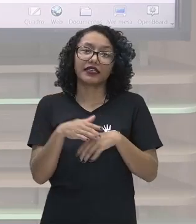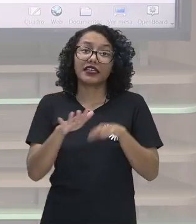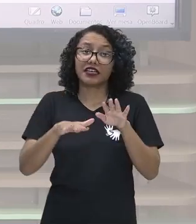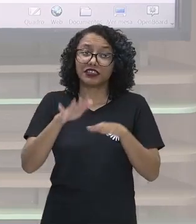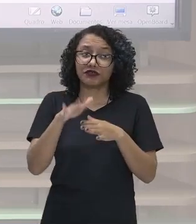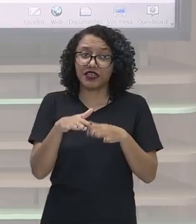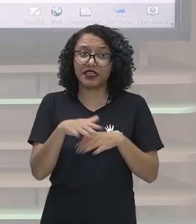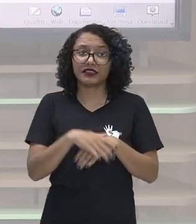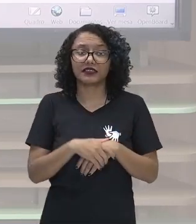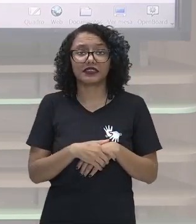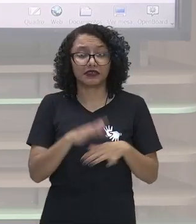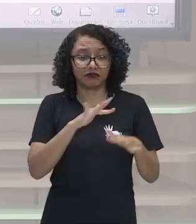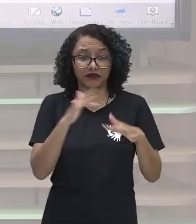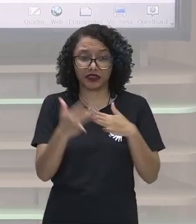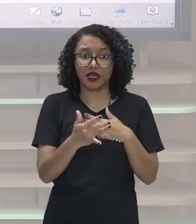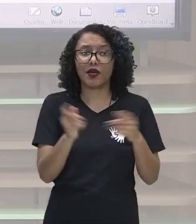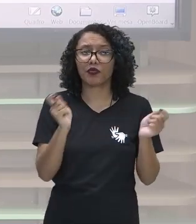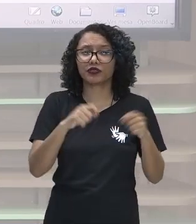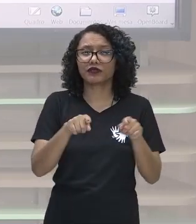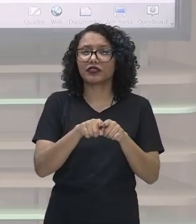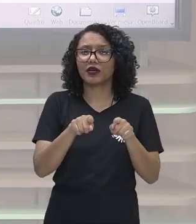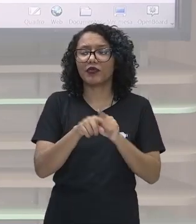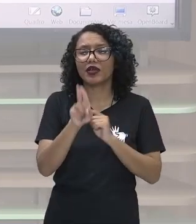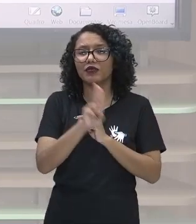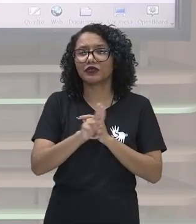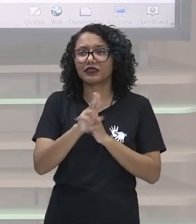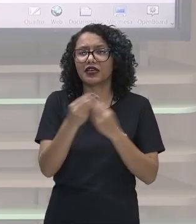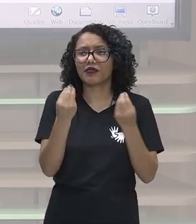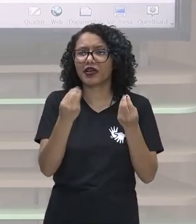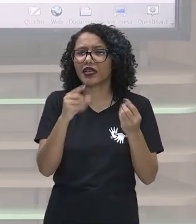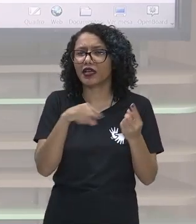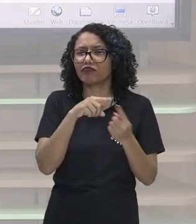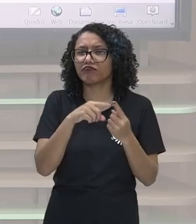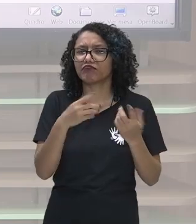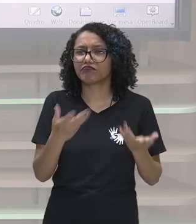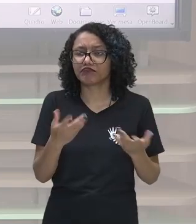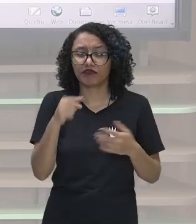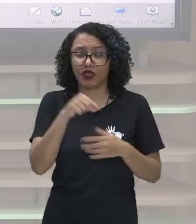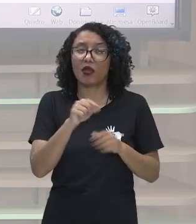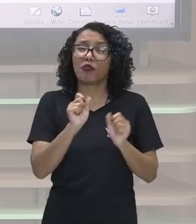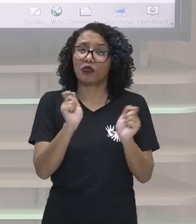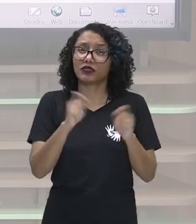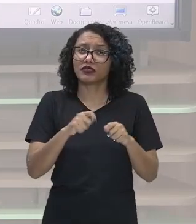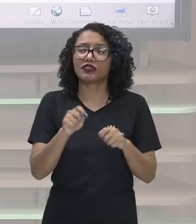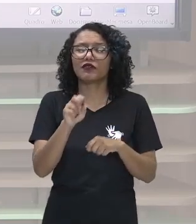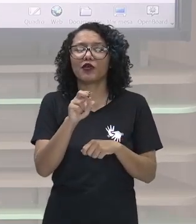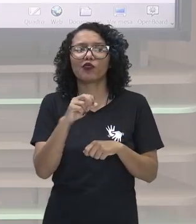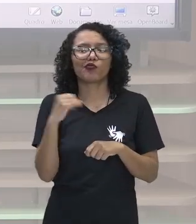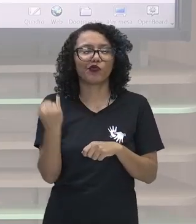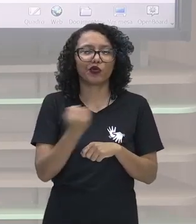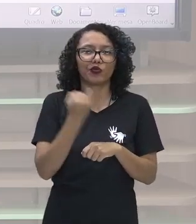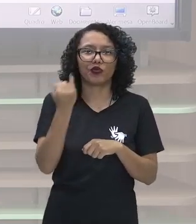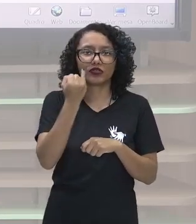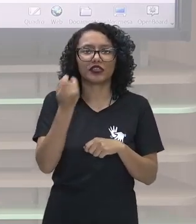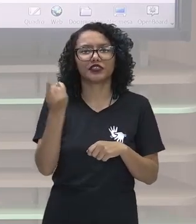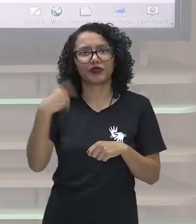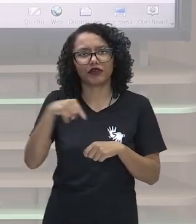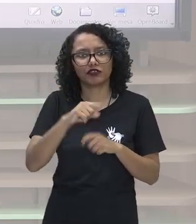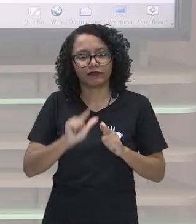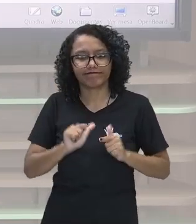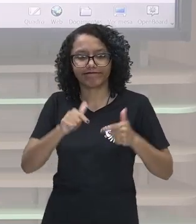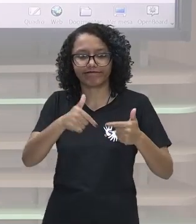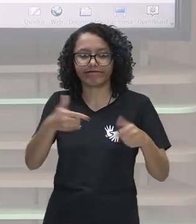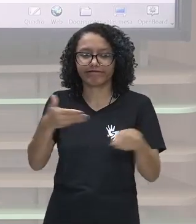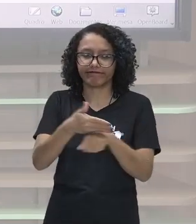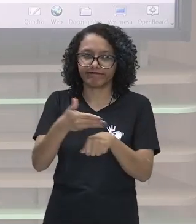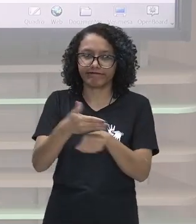esse espaço das redes sociais pode ser um espaço importante para o engajamento de vocês, para o